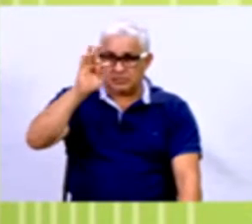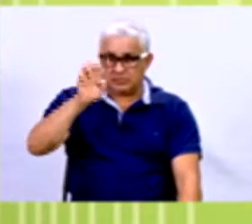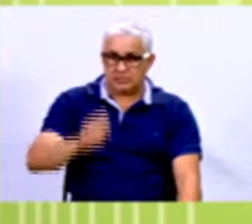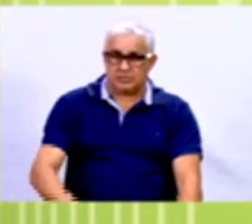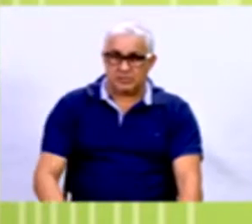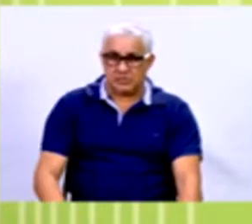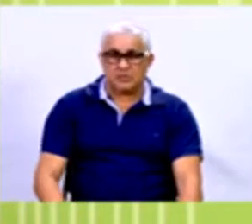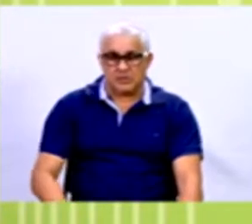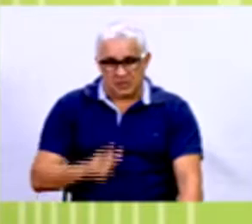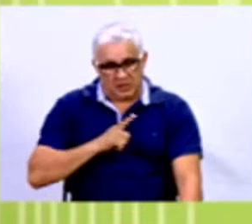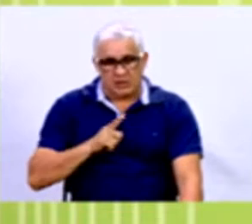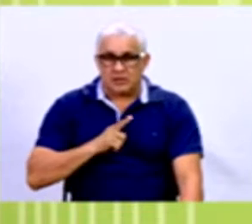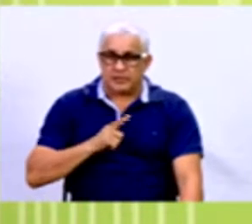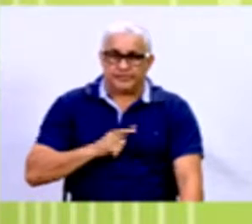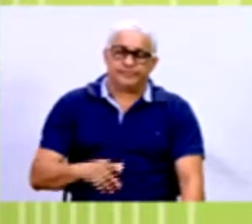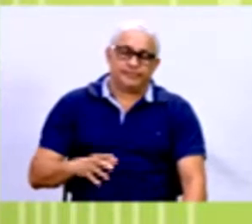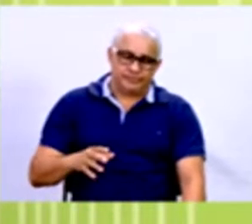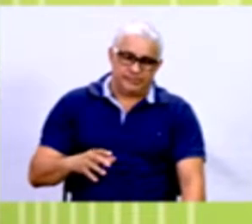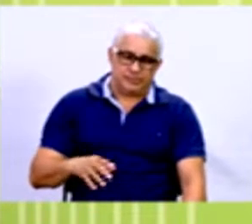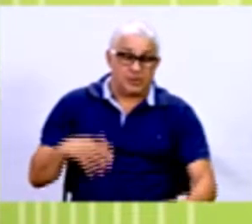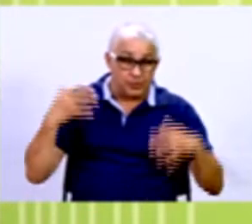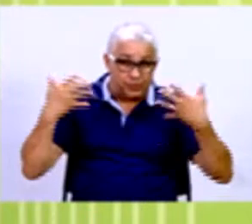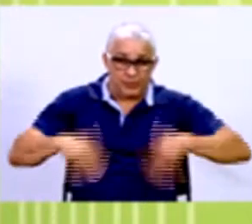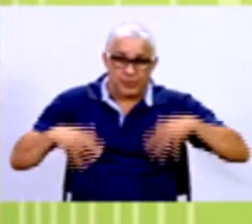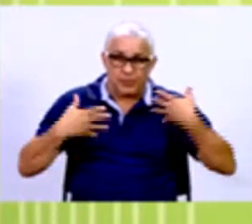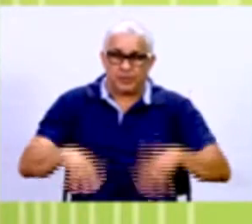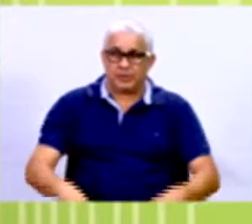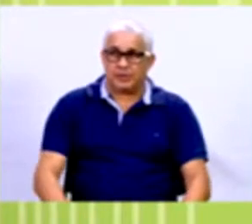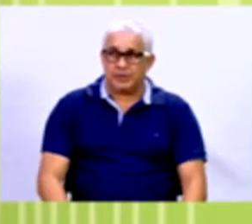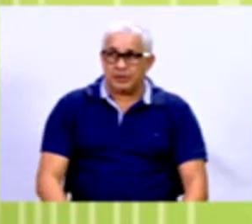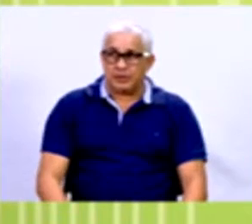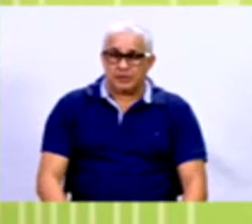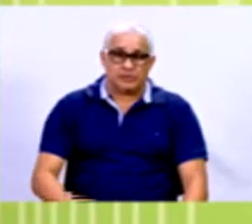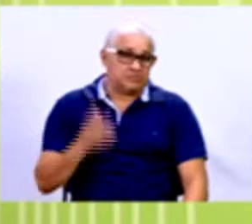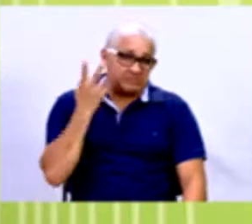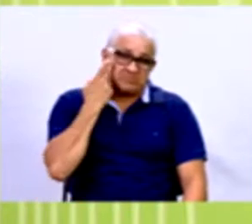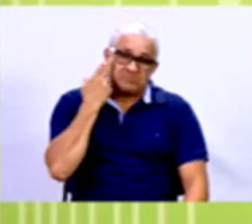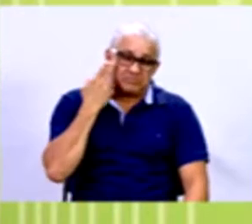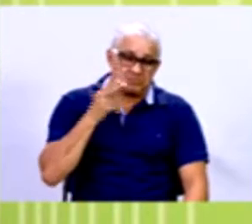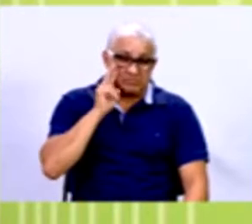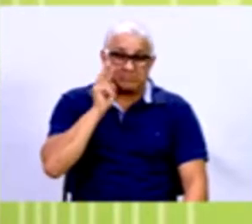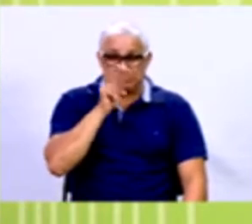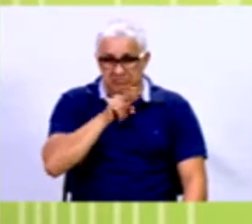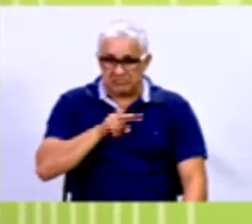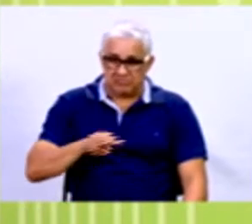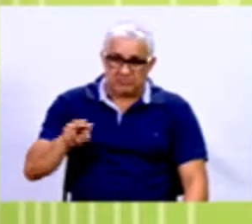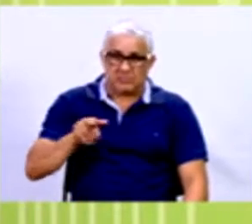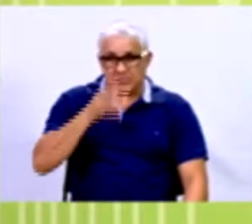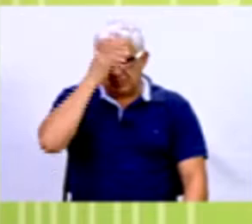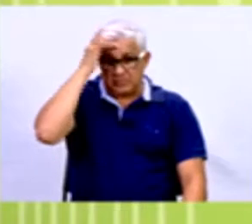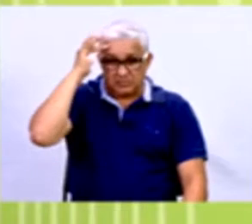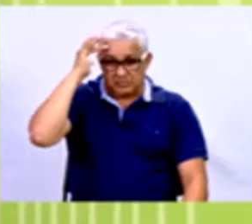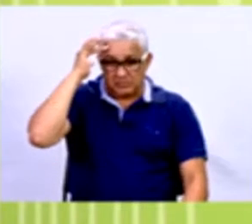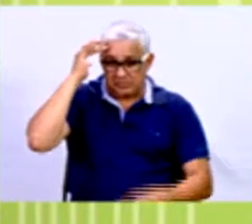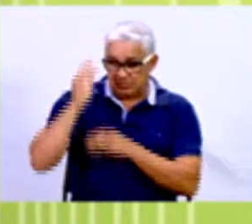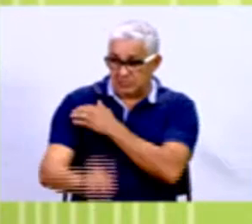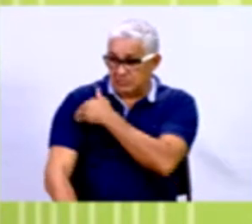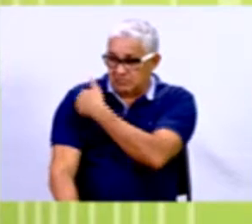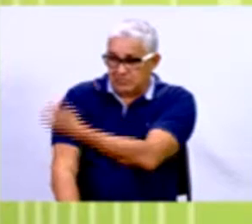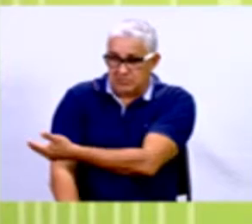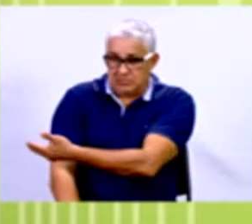bastante nas nossas grandes cidades, e é comum nós vermos ali, né, alguém ao lado da